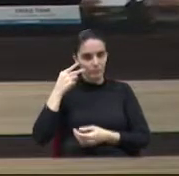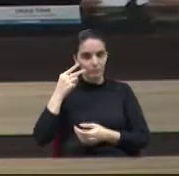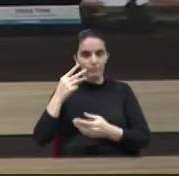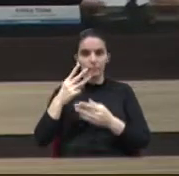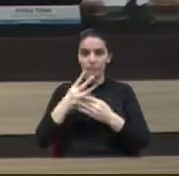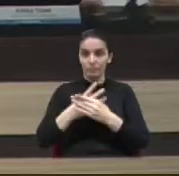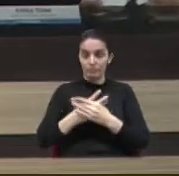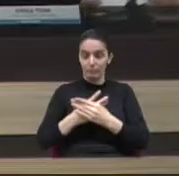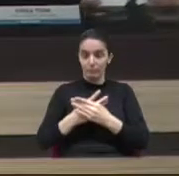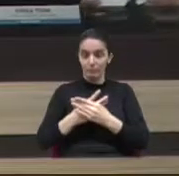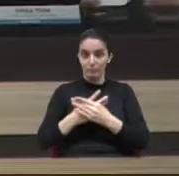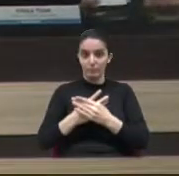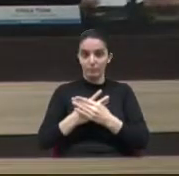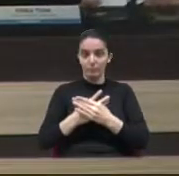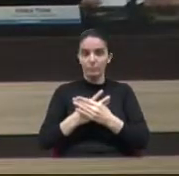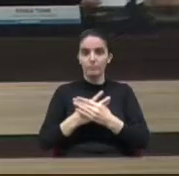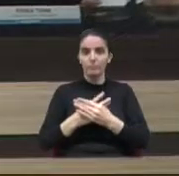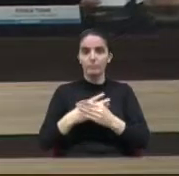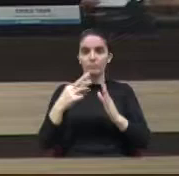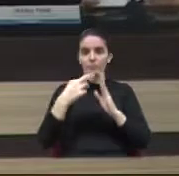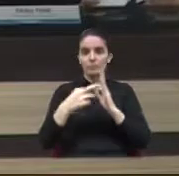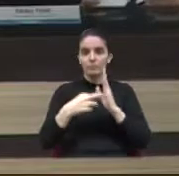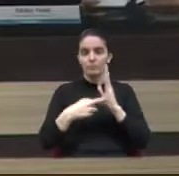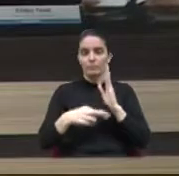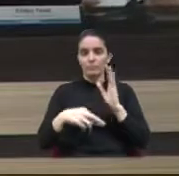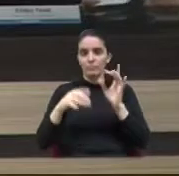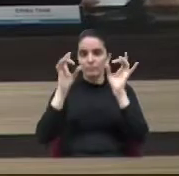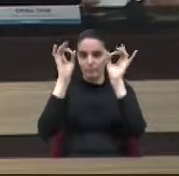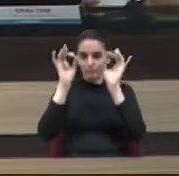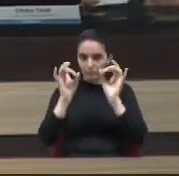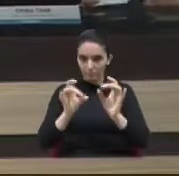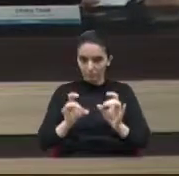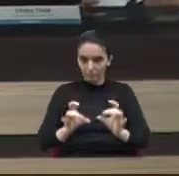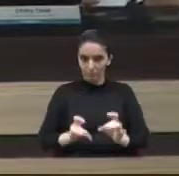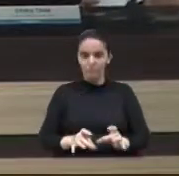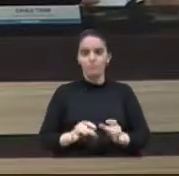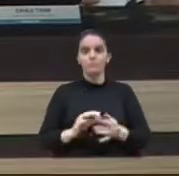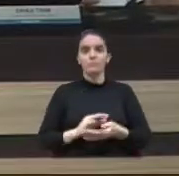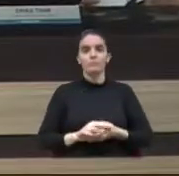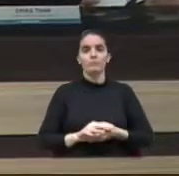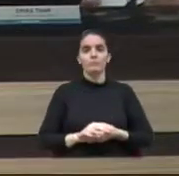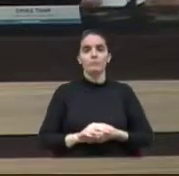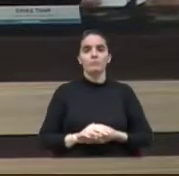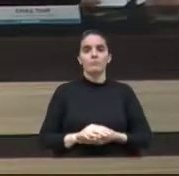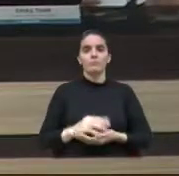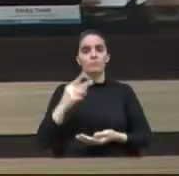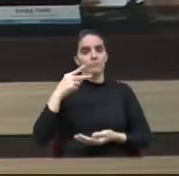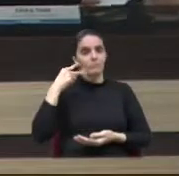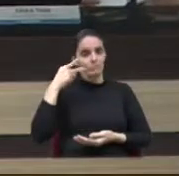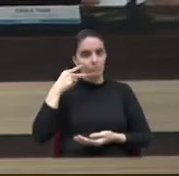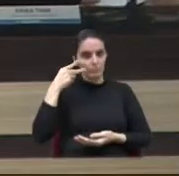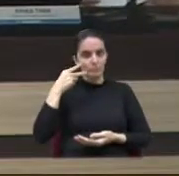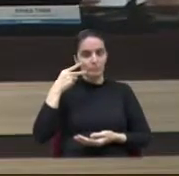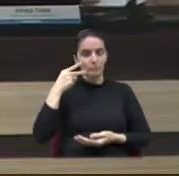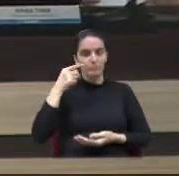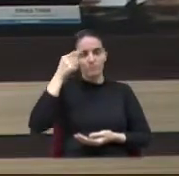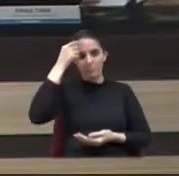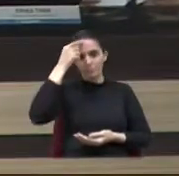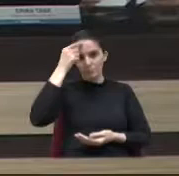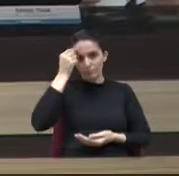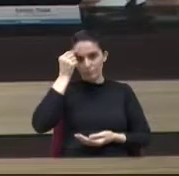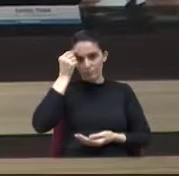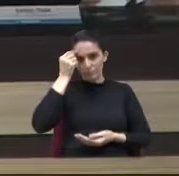de Limeira, relatório especial. Nobres colegas, no uso e desempenho de minhas funções legais